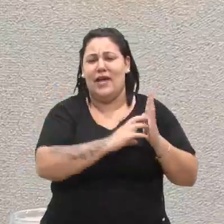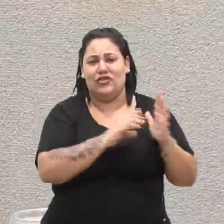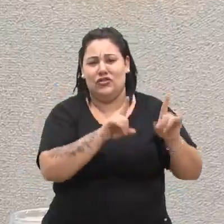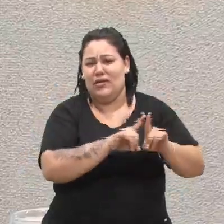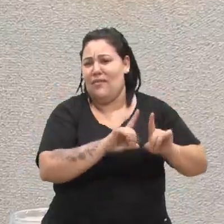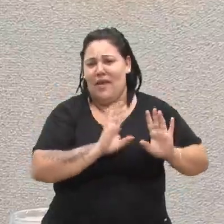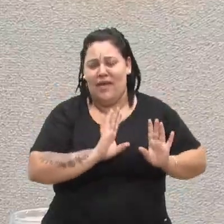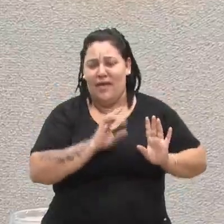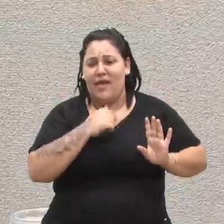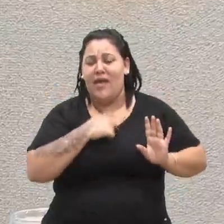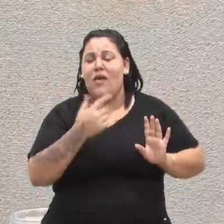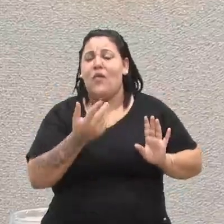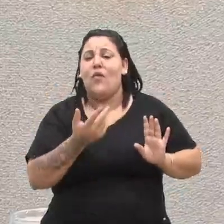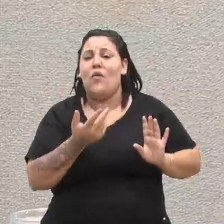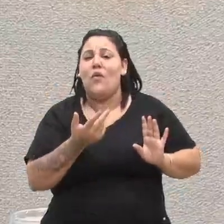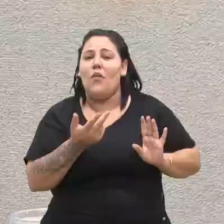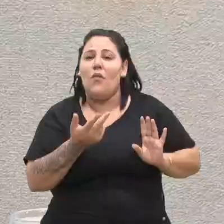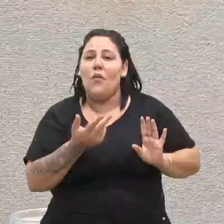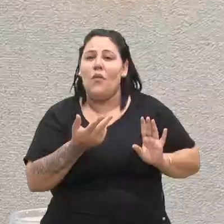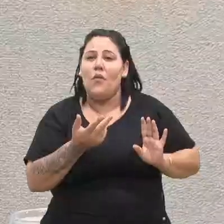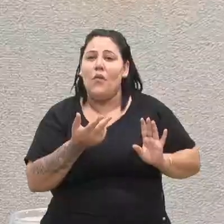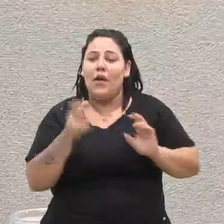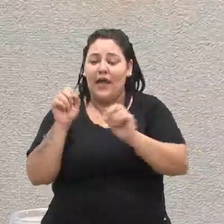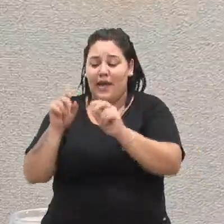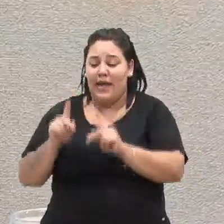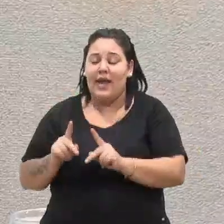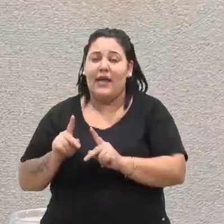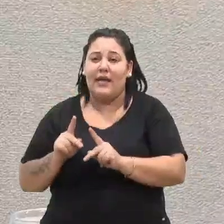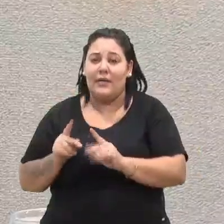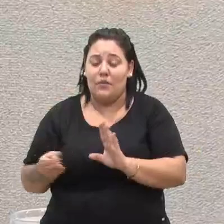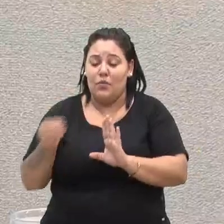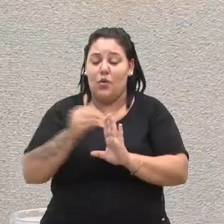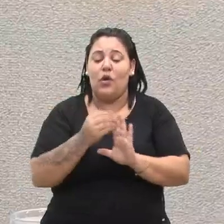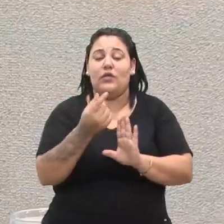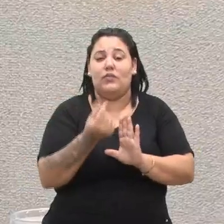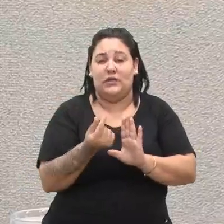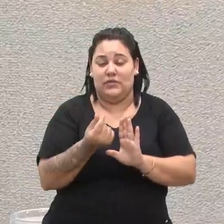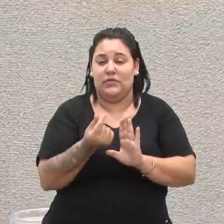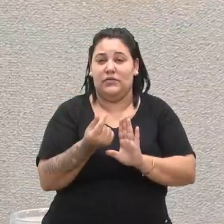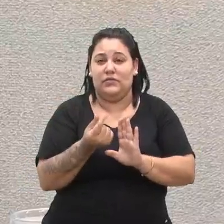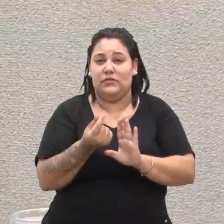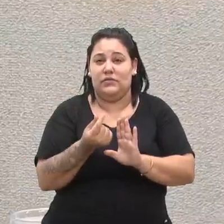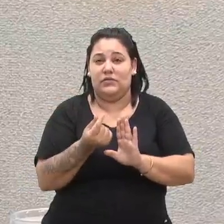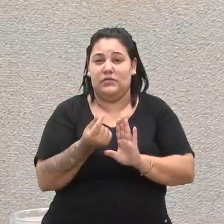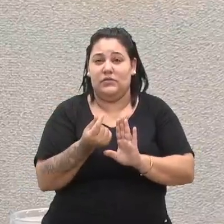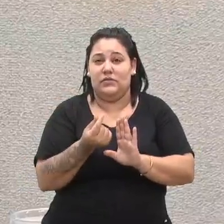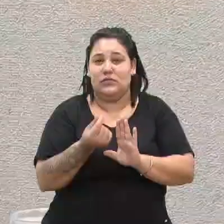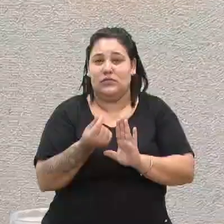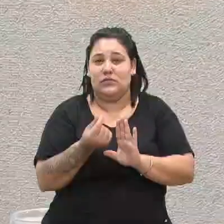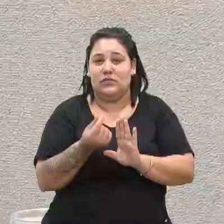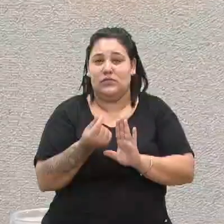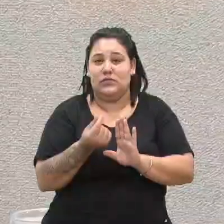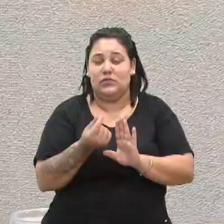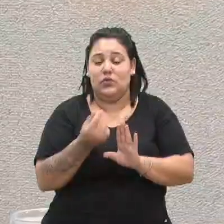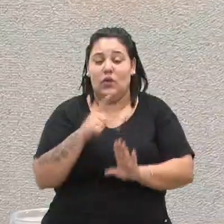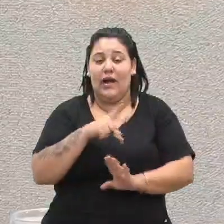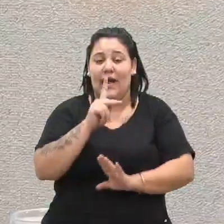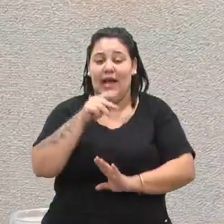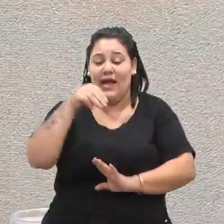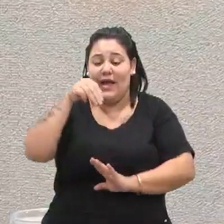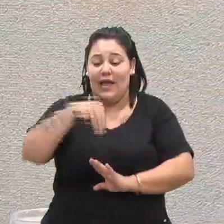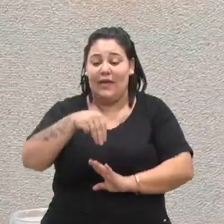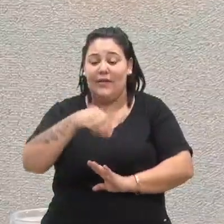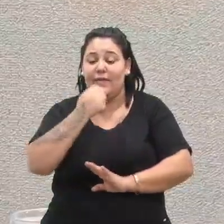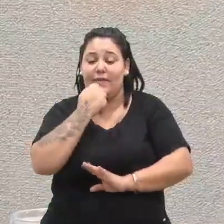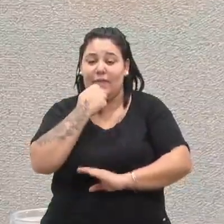gostaria que quem coloca o preço no valor do quilômetro do asfalto